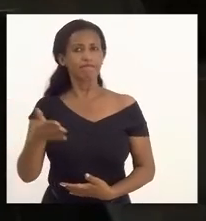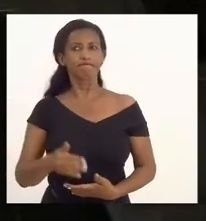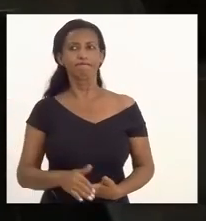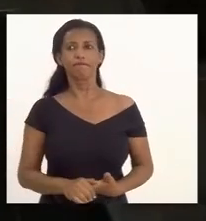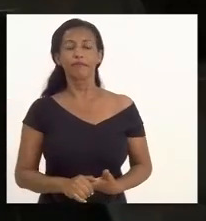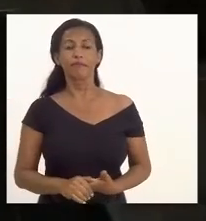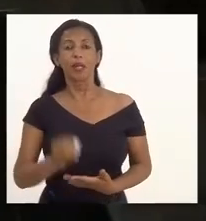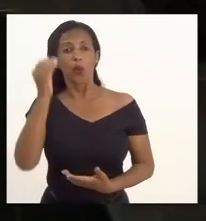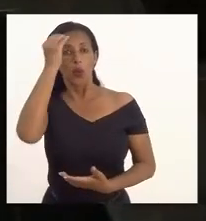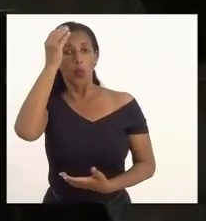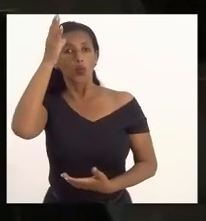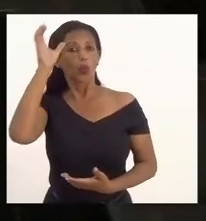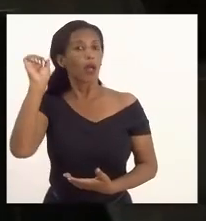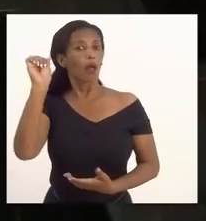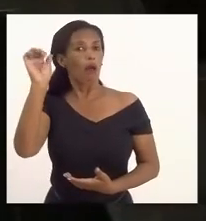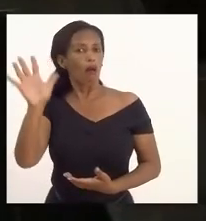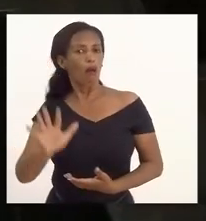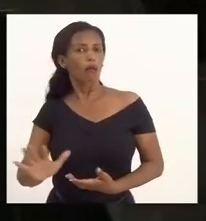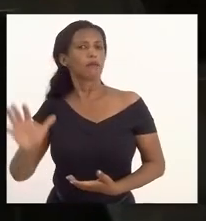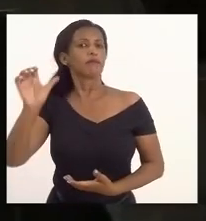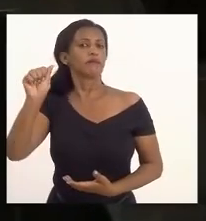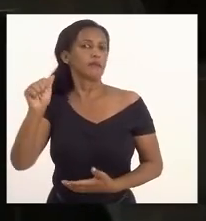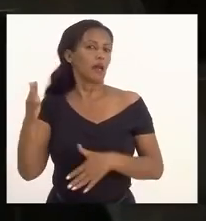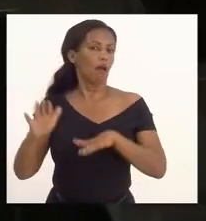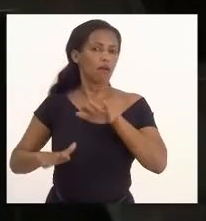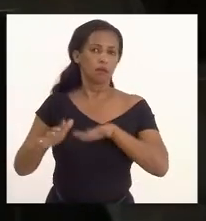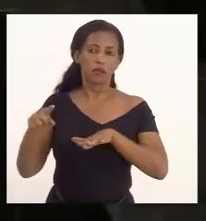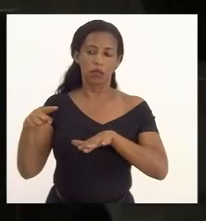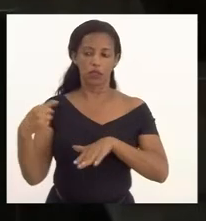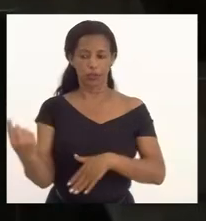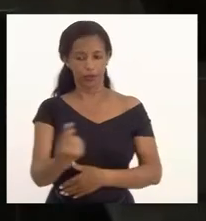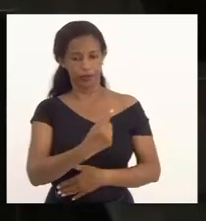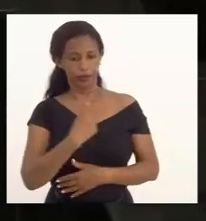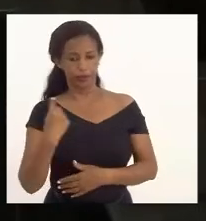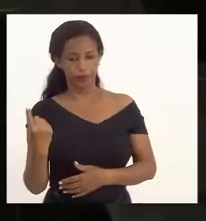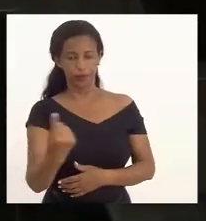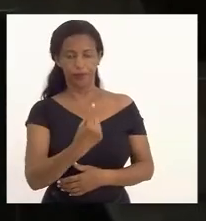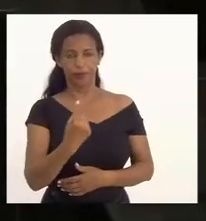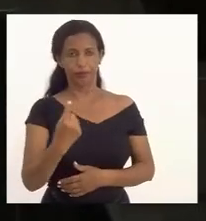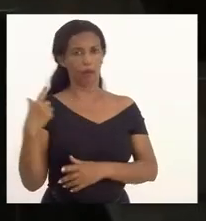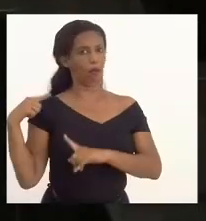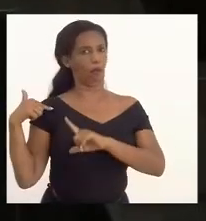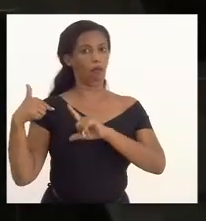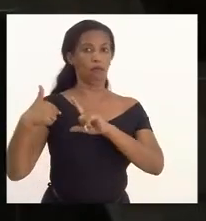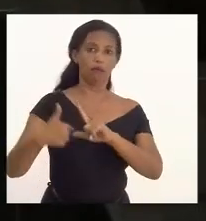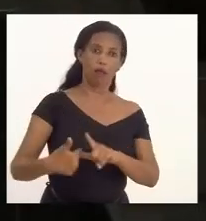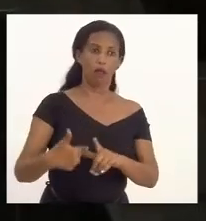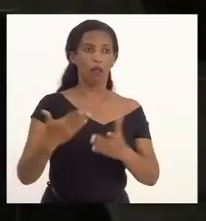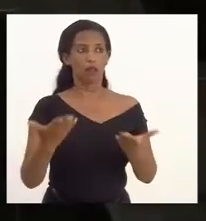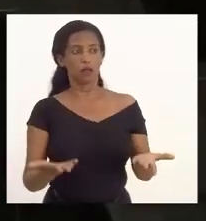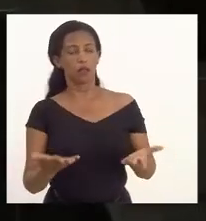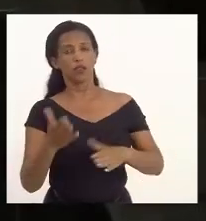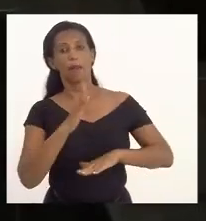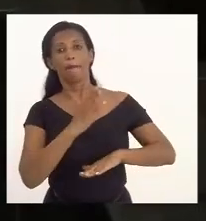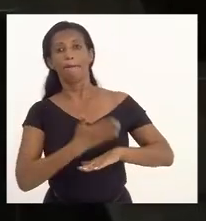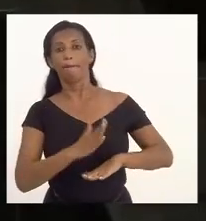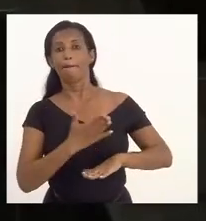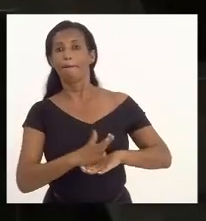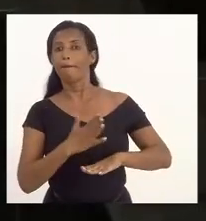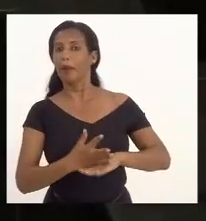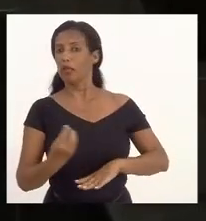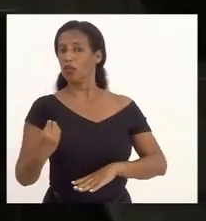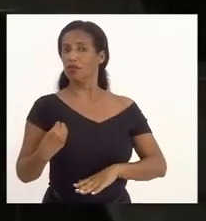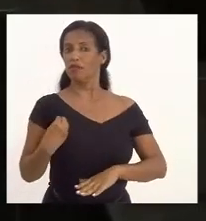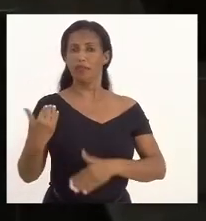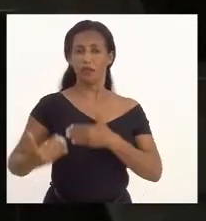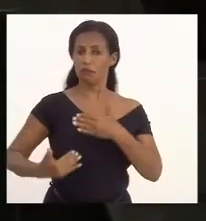desta cultura de África, né, seja nos nossos... na nossa ancestralidade, seja nas nossas práticas cotidianas, a